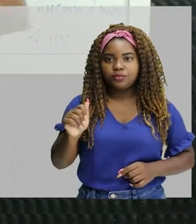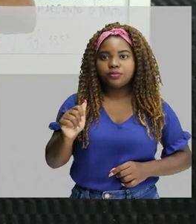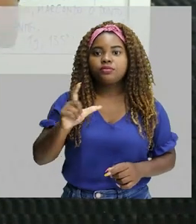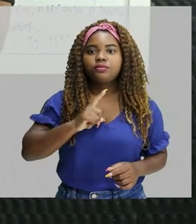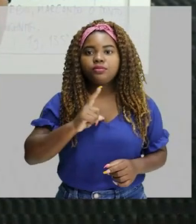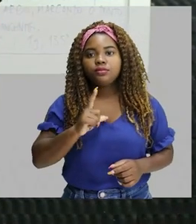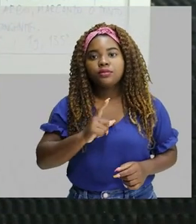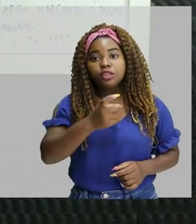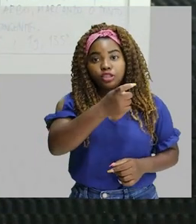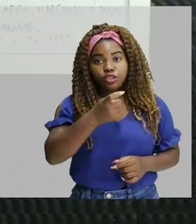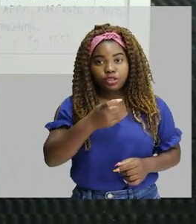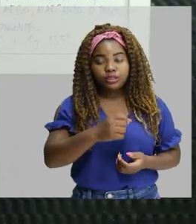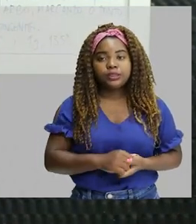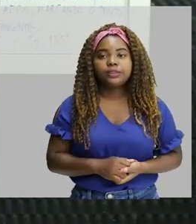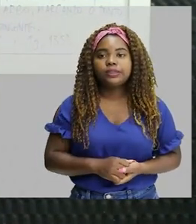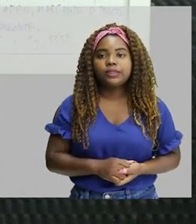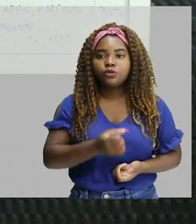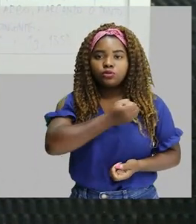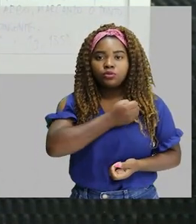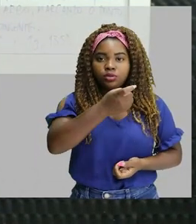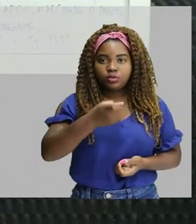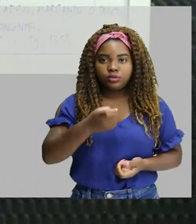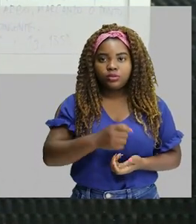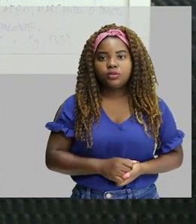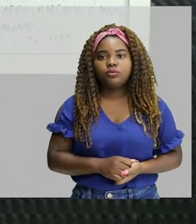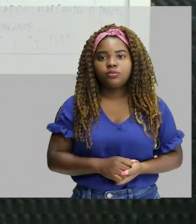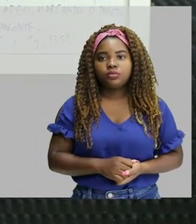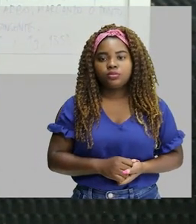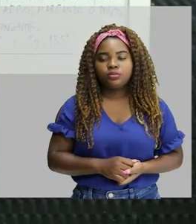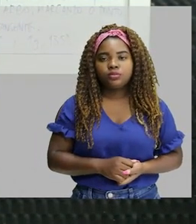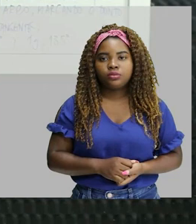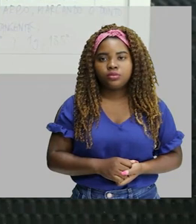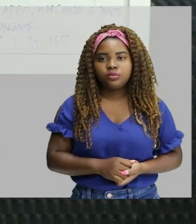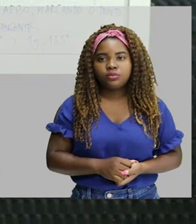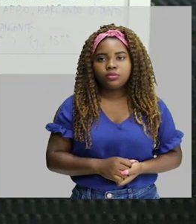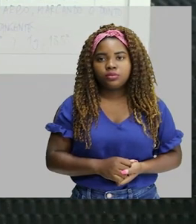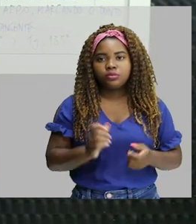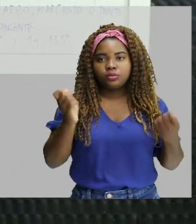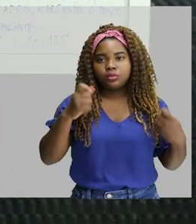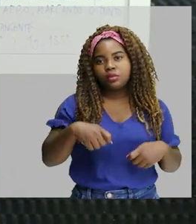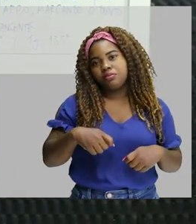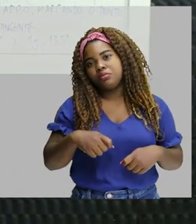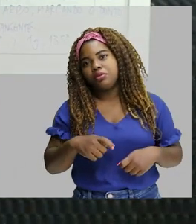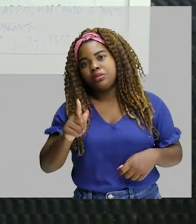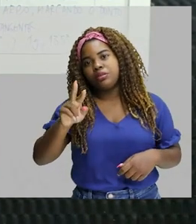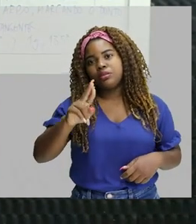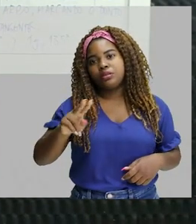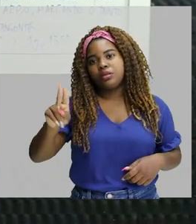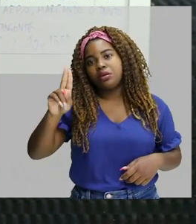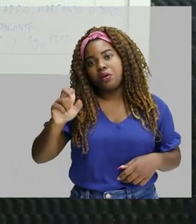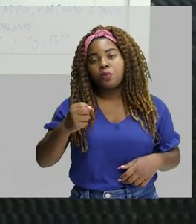medida x tá você sabe que esse arco aqui ele tem uma medida x pode ser dado em grau pode ser em dado em